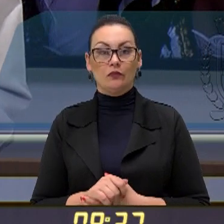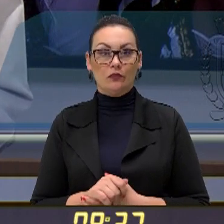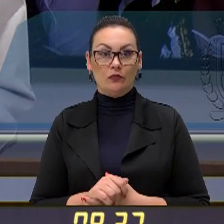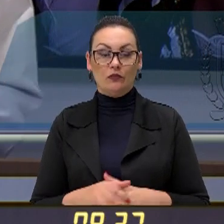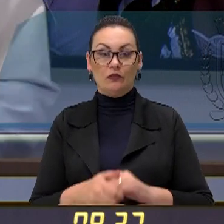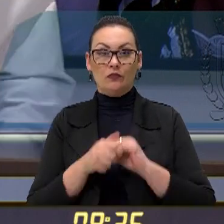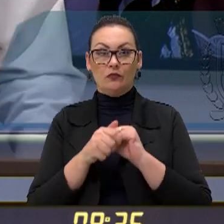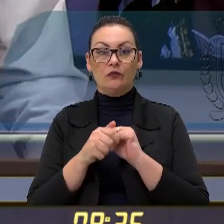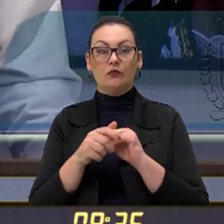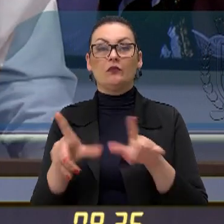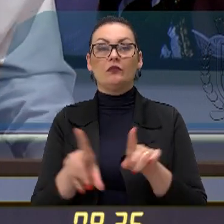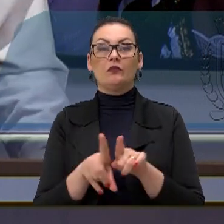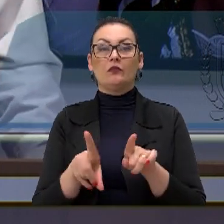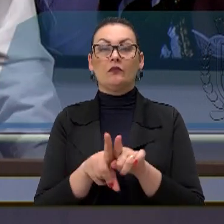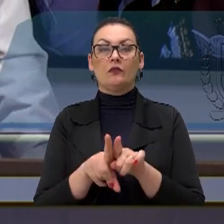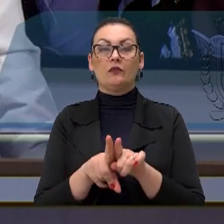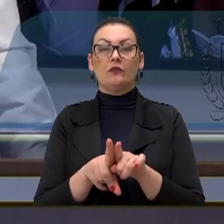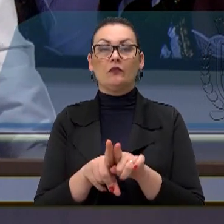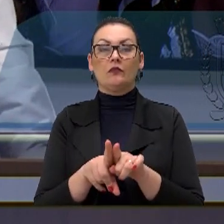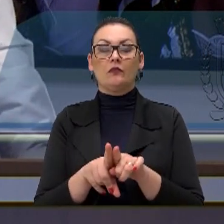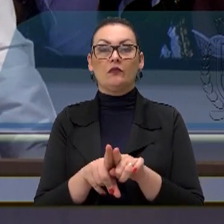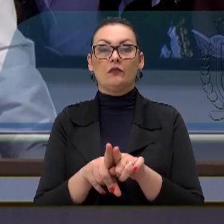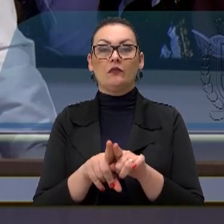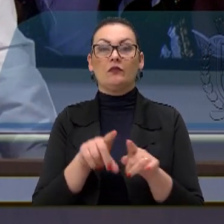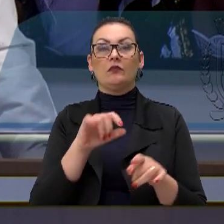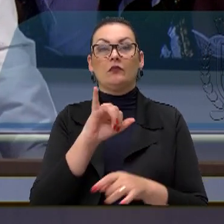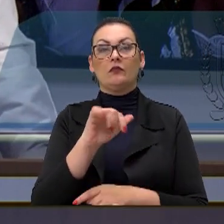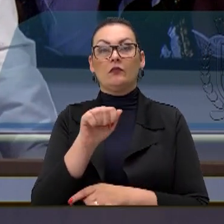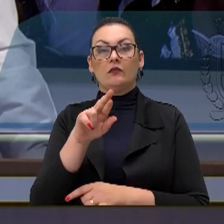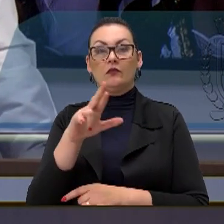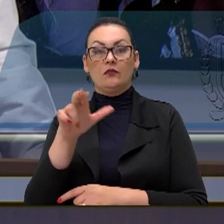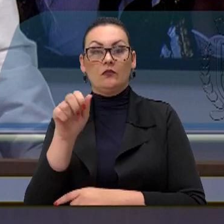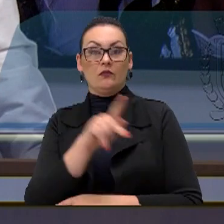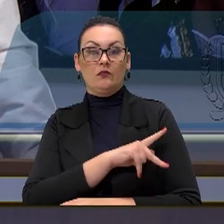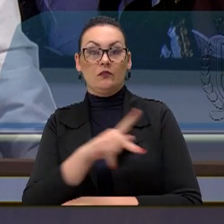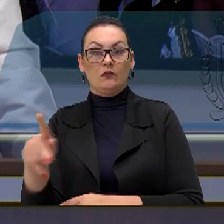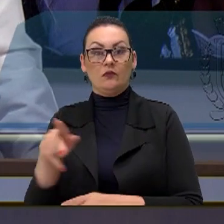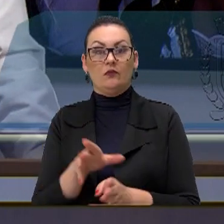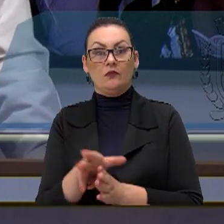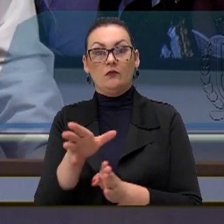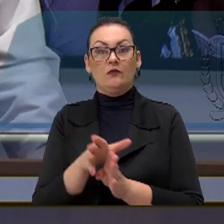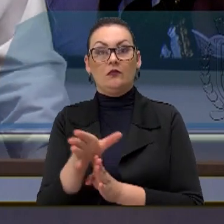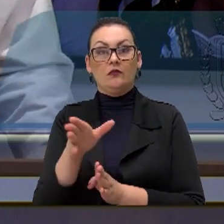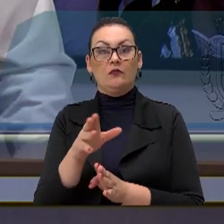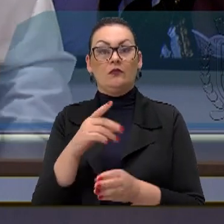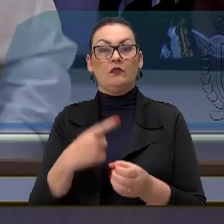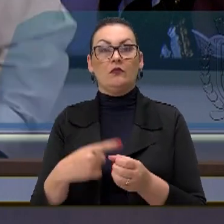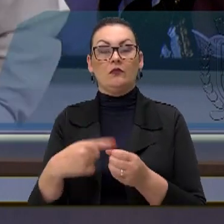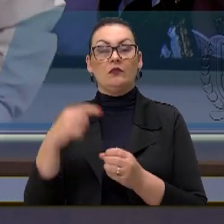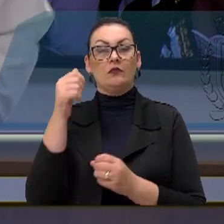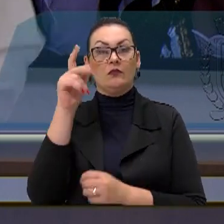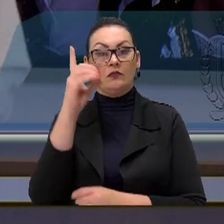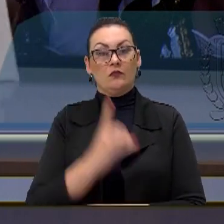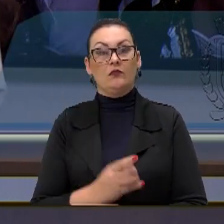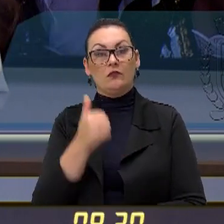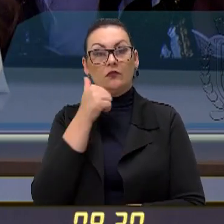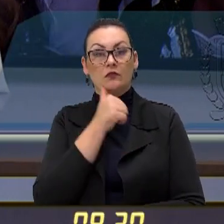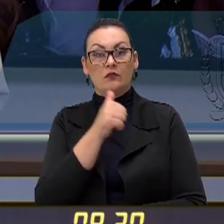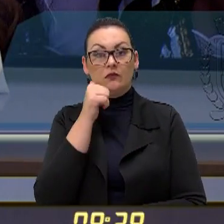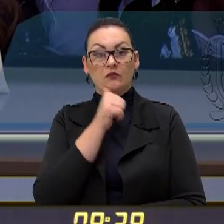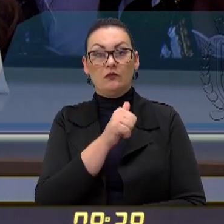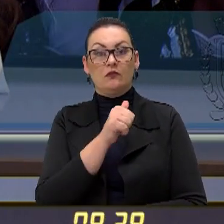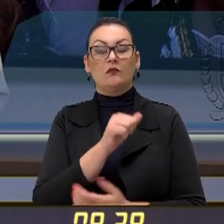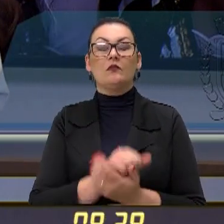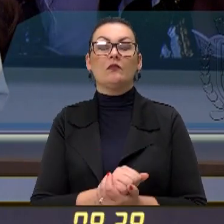Quero cumprimentar também a estimada Yara Bonfante, presidente do Conselho Municipal dos Direitos da Mulher,